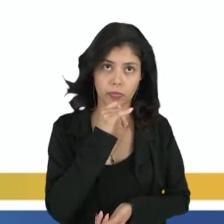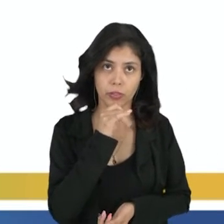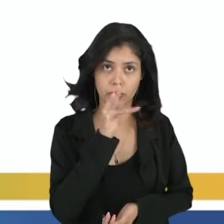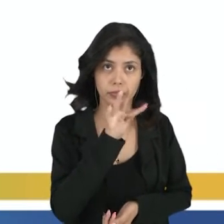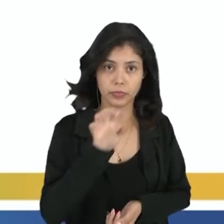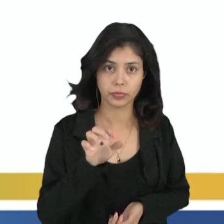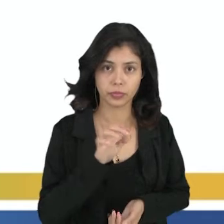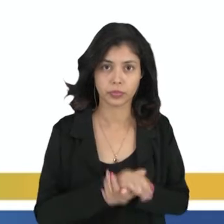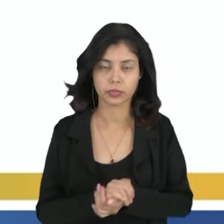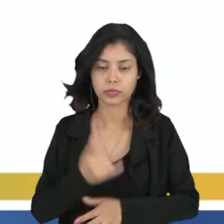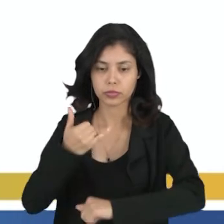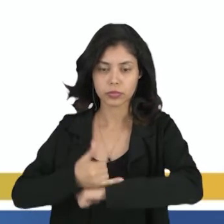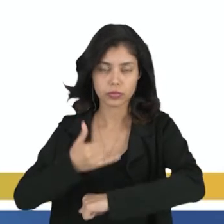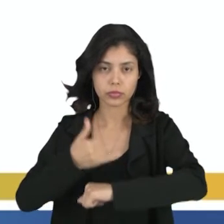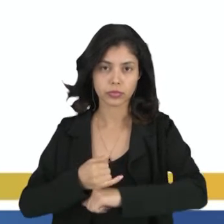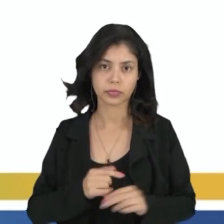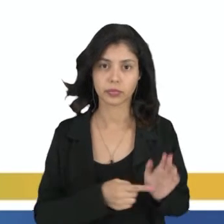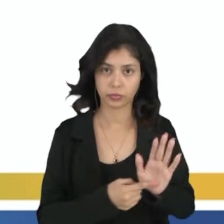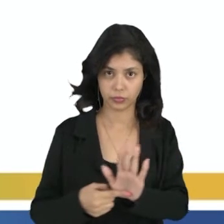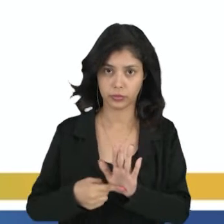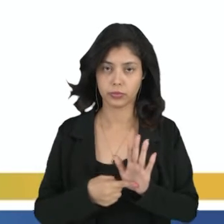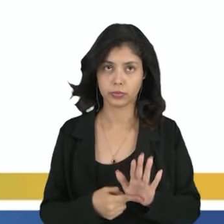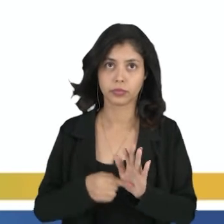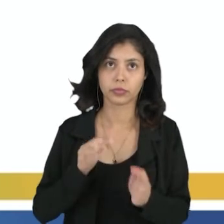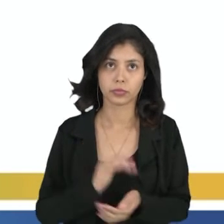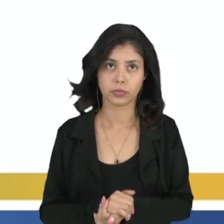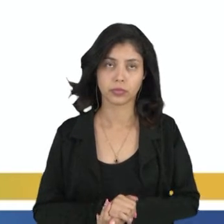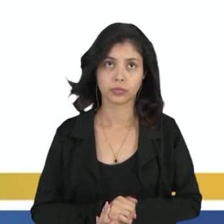o ferro aqui, ó, representa a substância